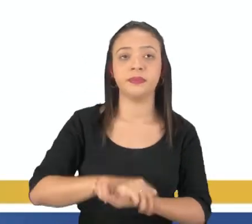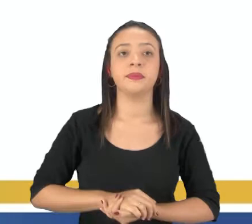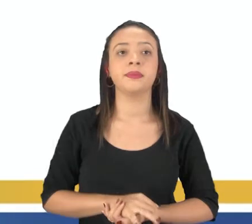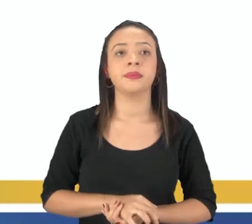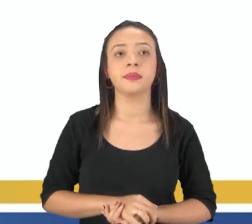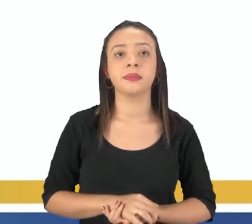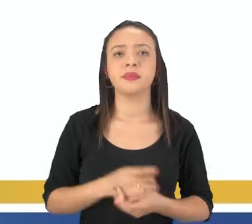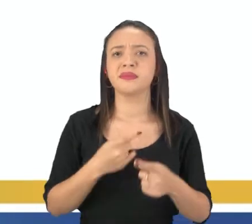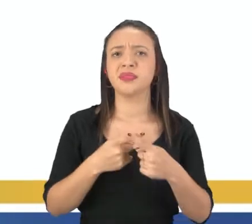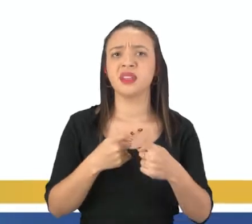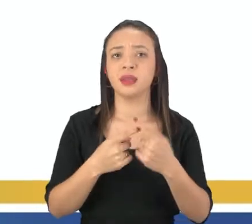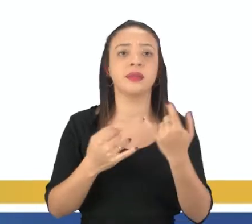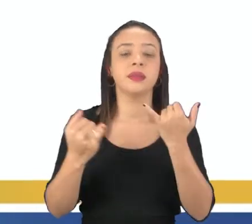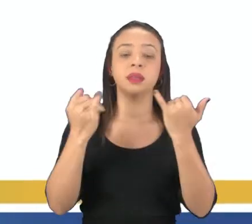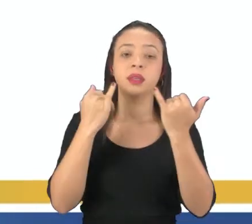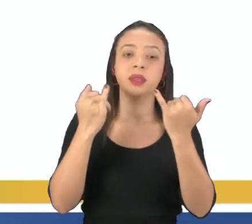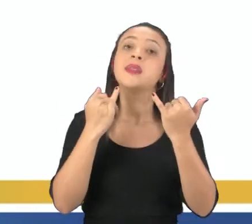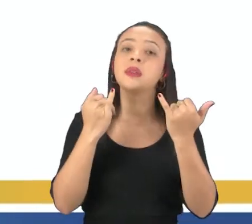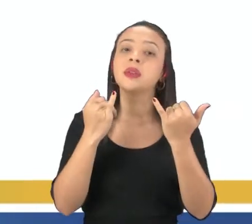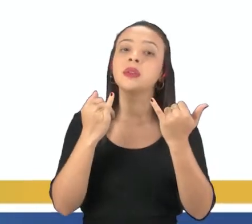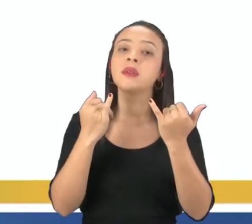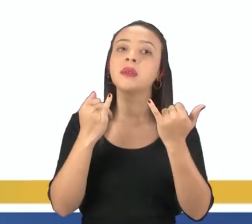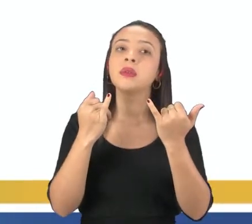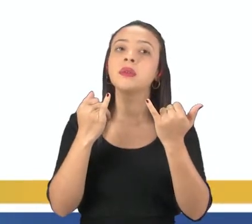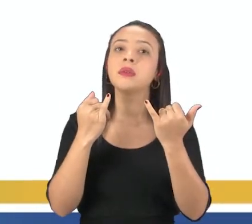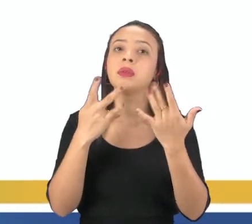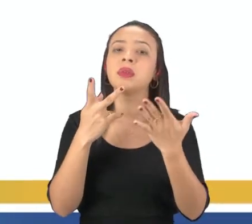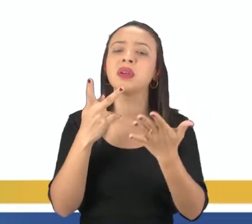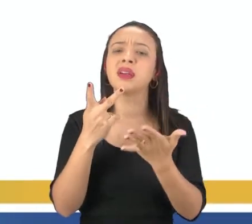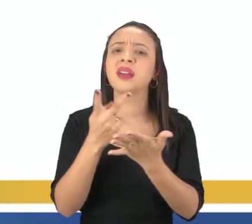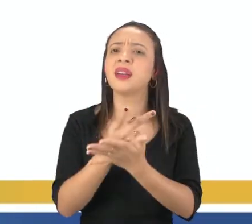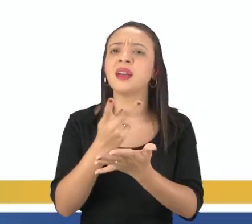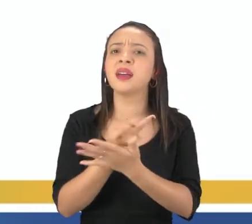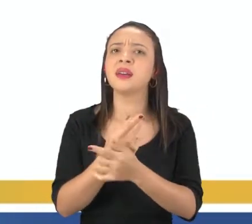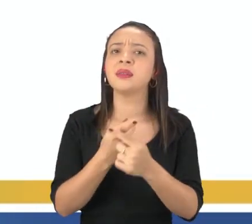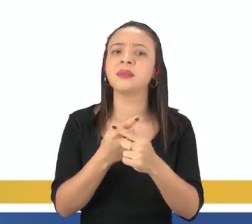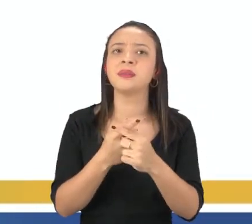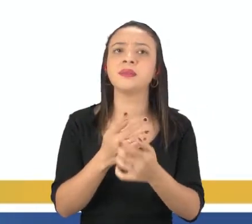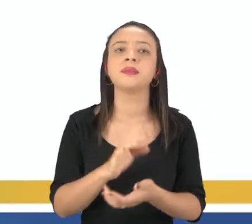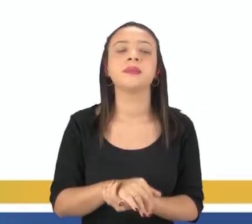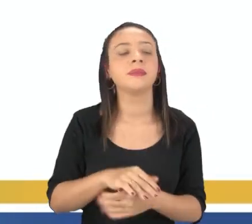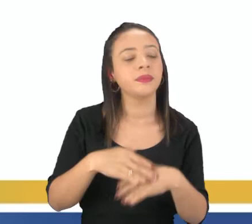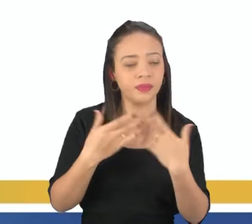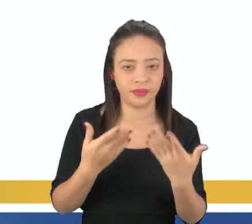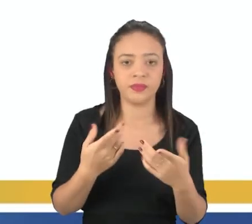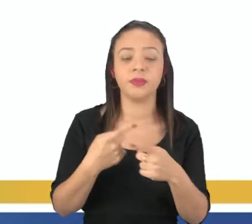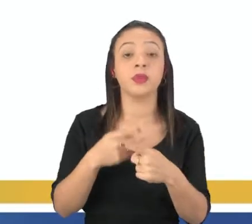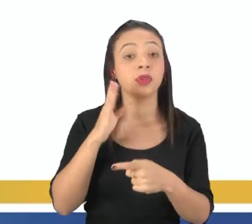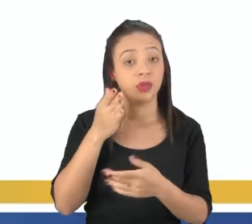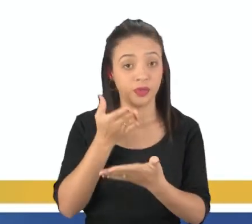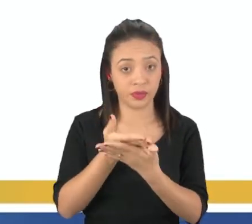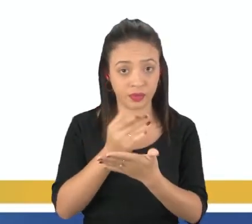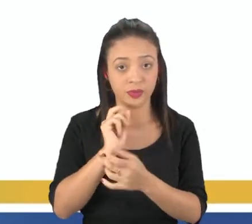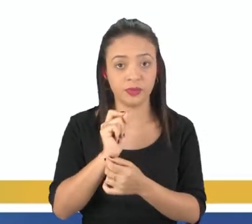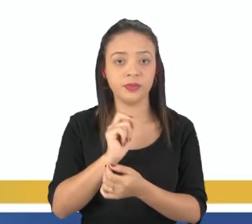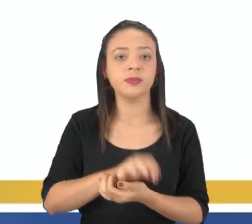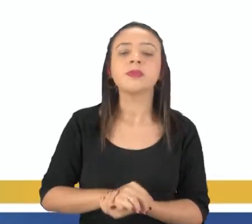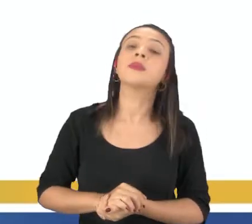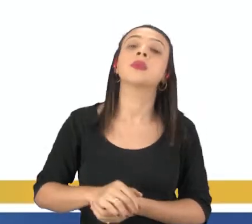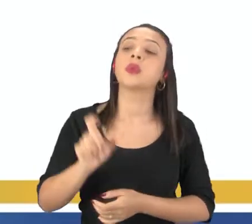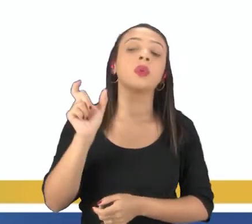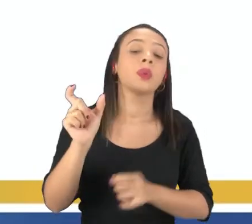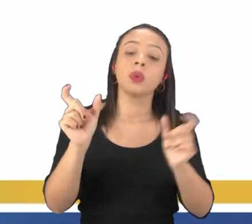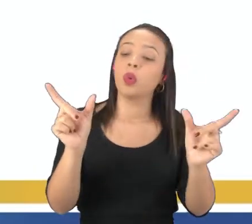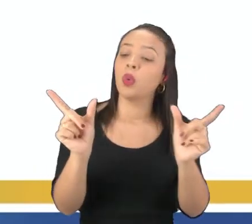E por que as informações das dos demais itens só não são verdadeiros exatamente pelo que nós vimos os